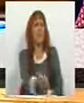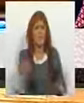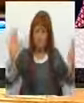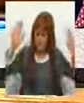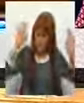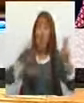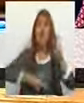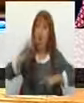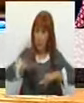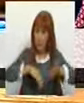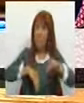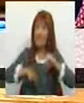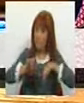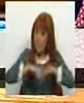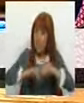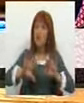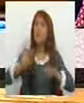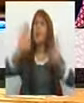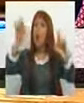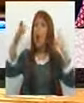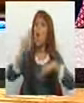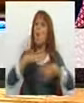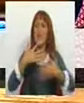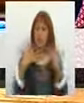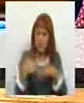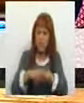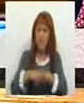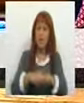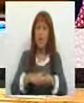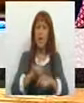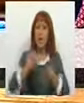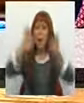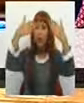Faremos as obras, mas faremos as obras quando elas se puderem fazer de modo integrado e com